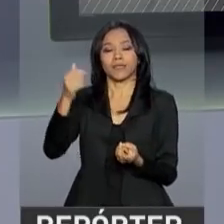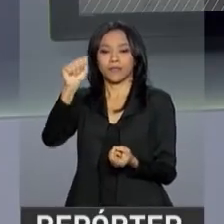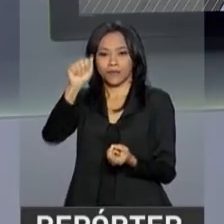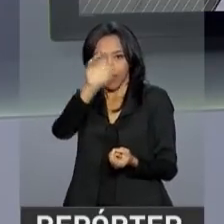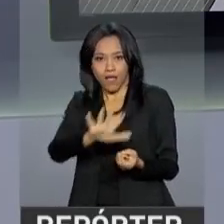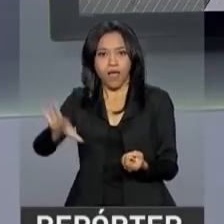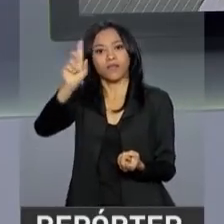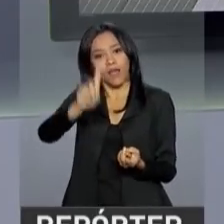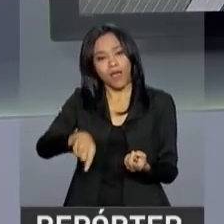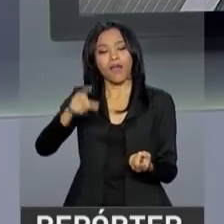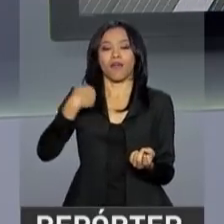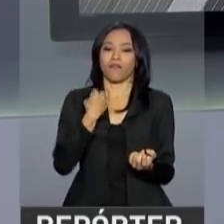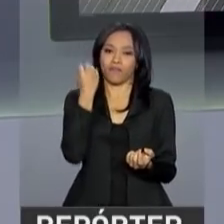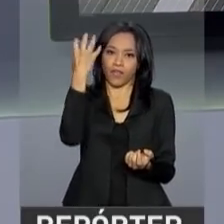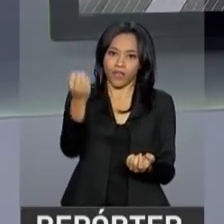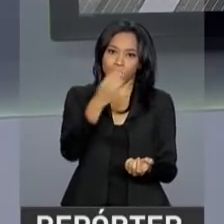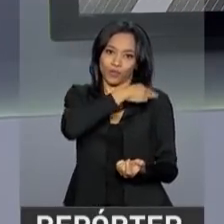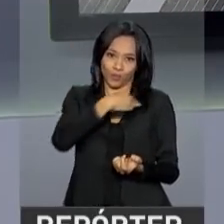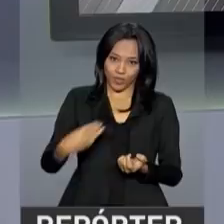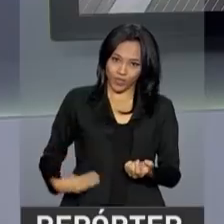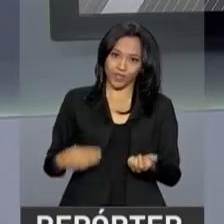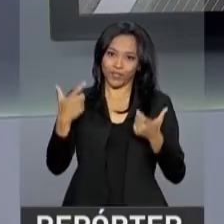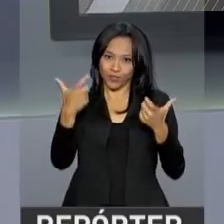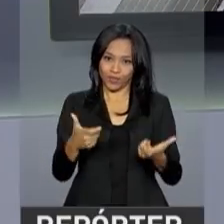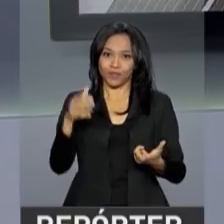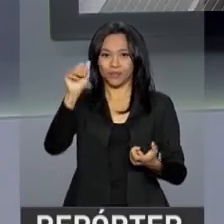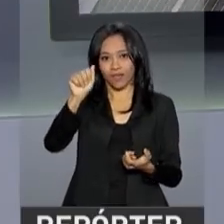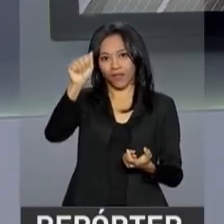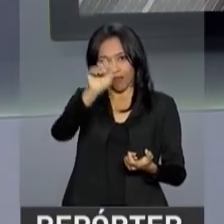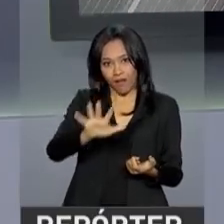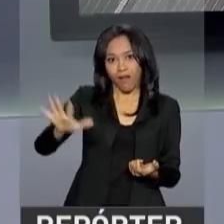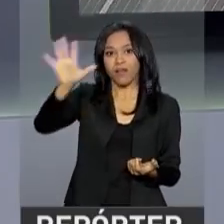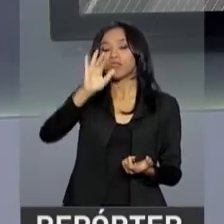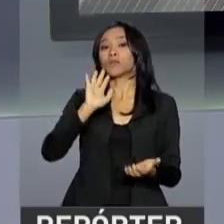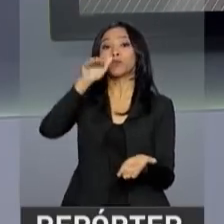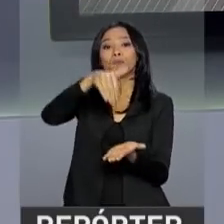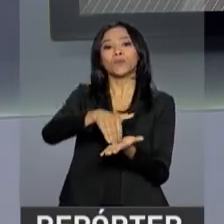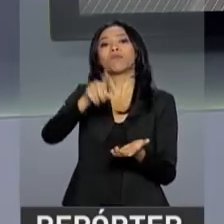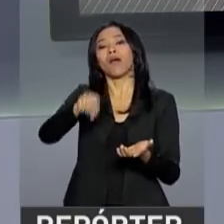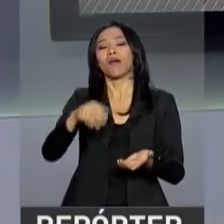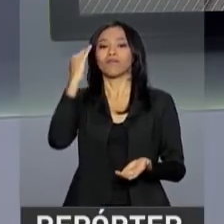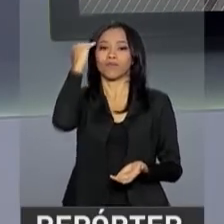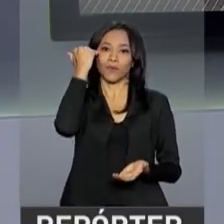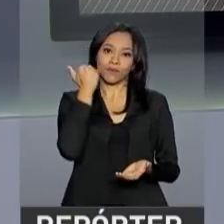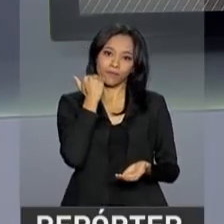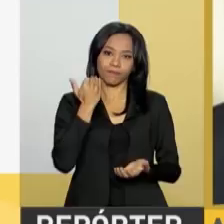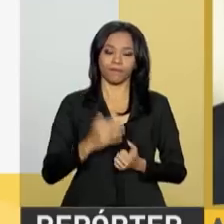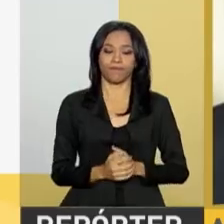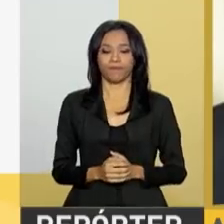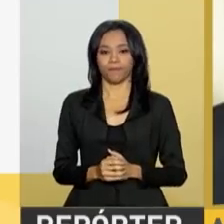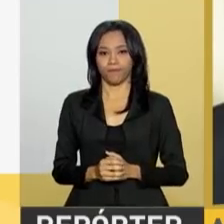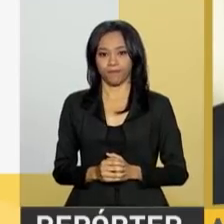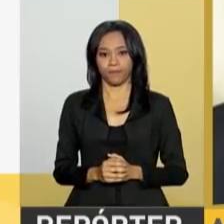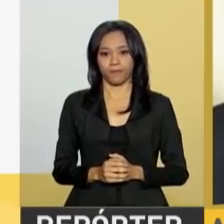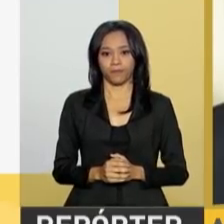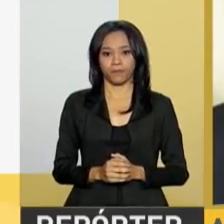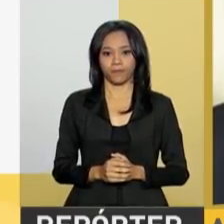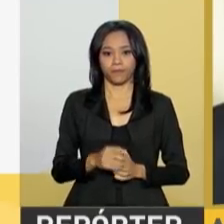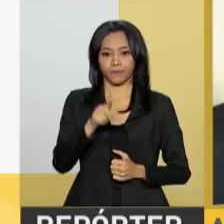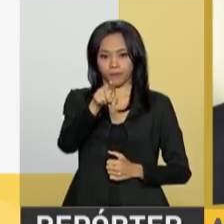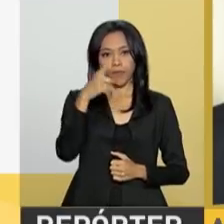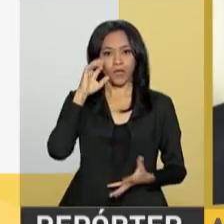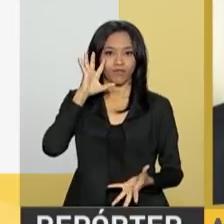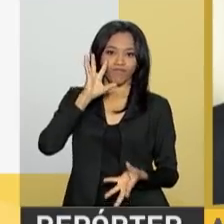das relações exteriores aloísio nunes ao continente o último destino foi a coréia que o